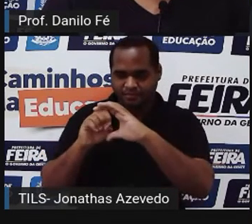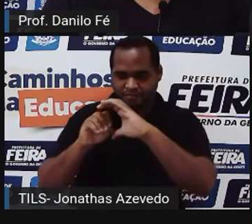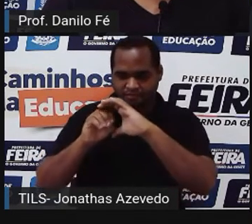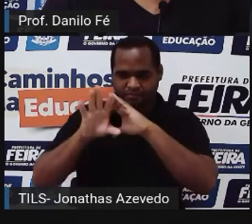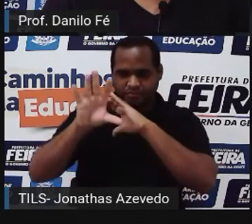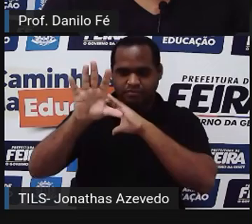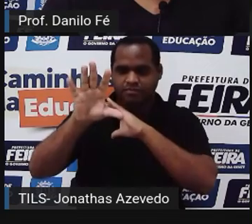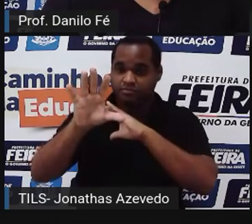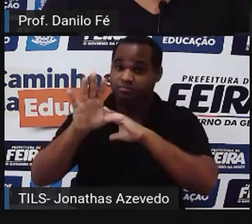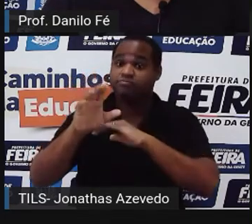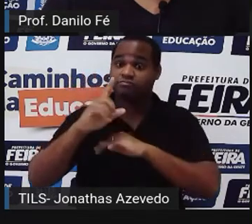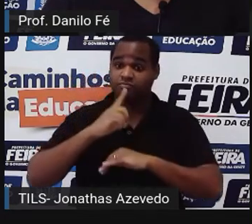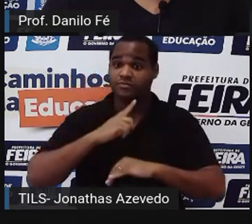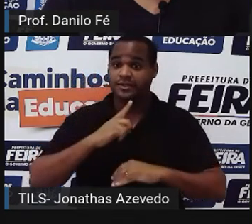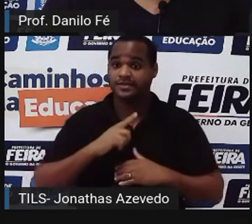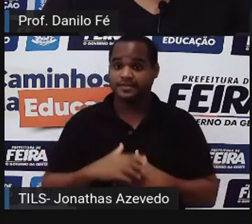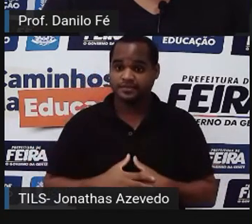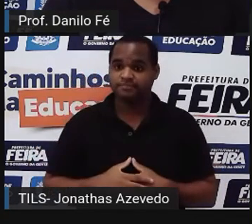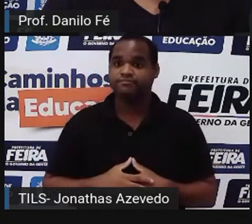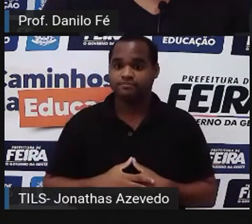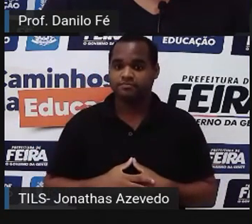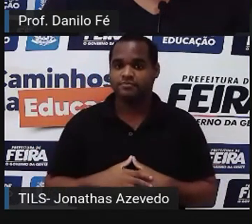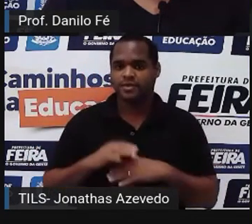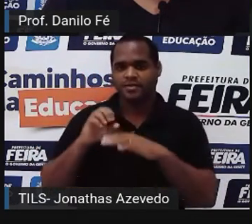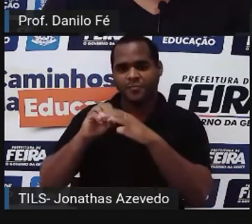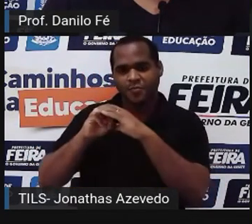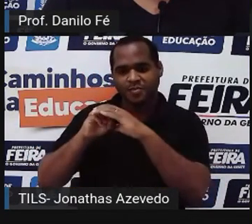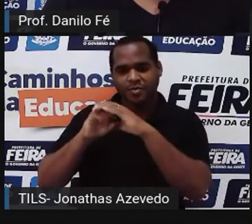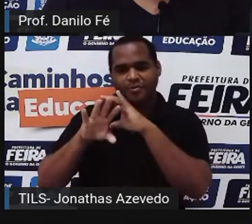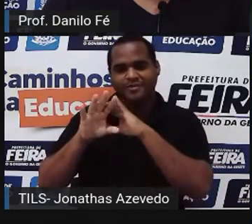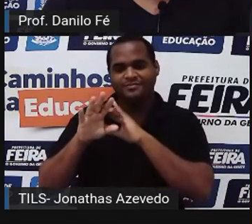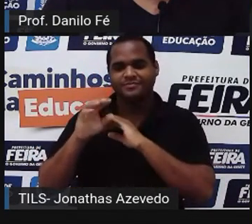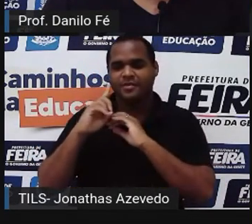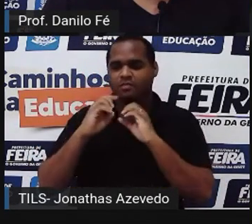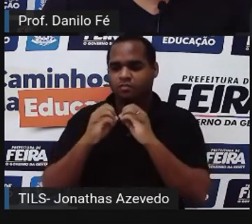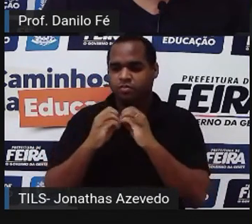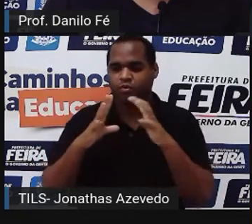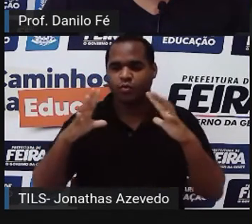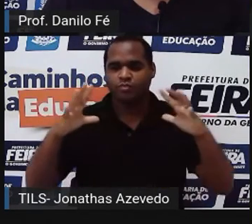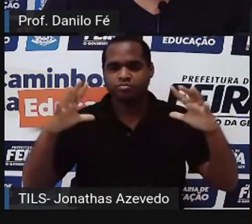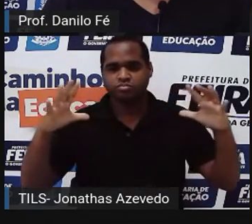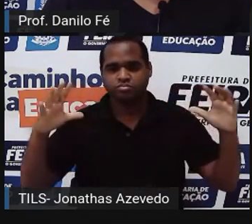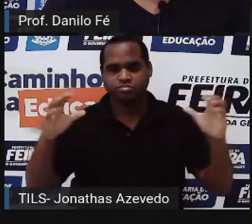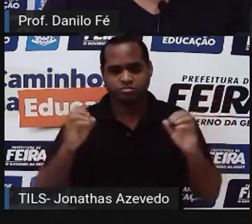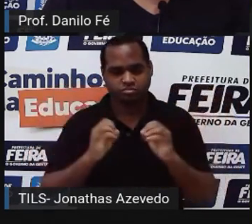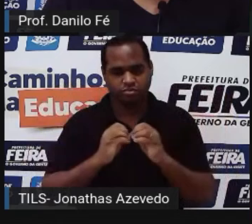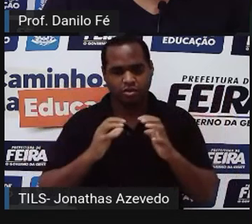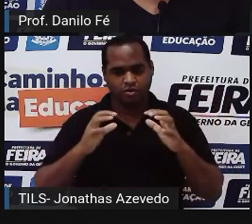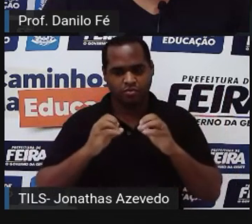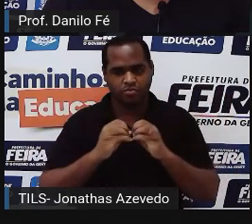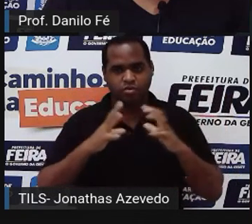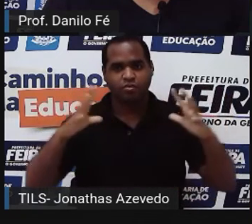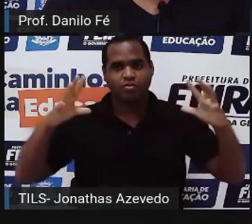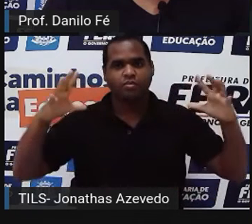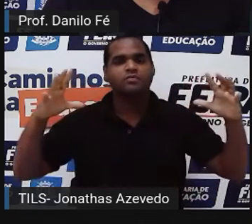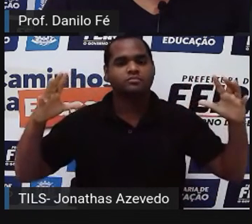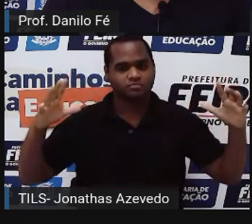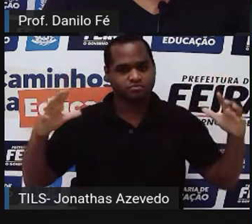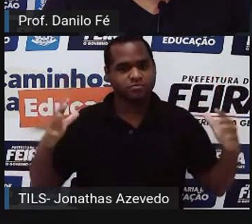que é jogada nas cidades de Hiroshima e